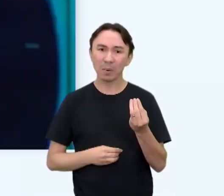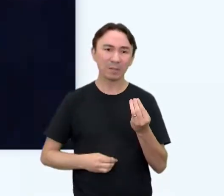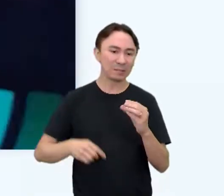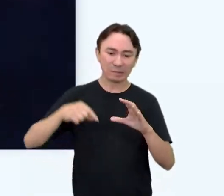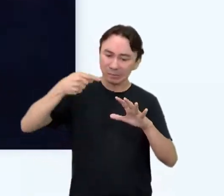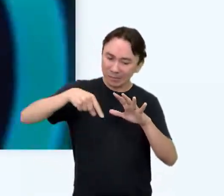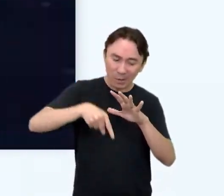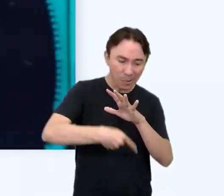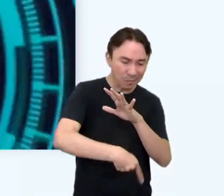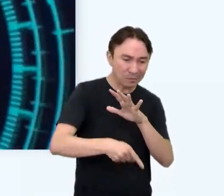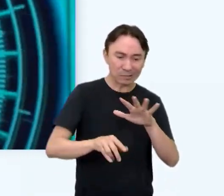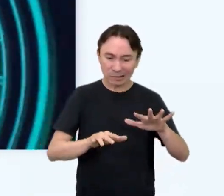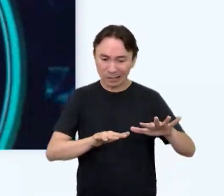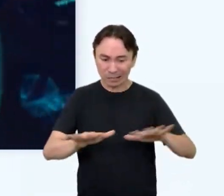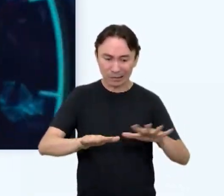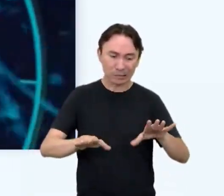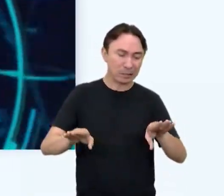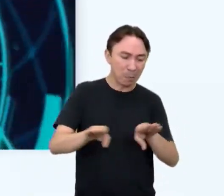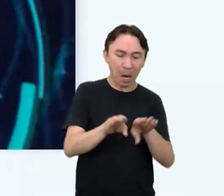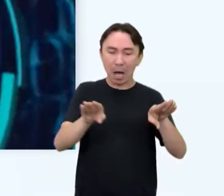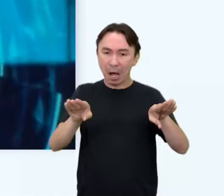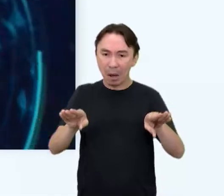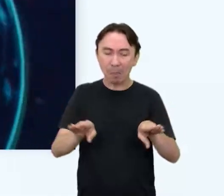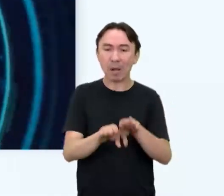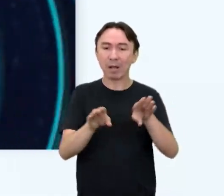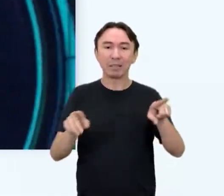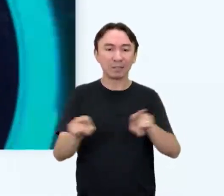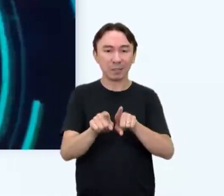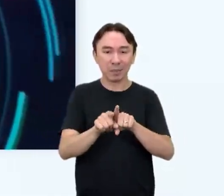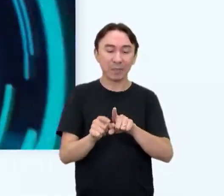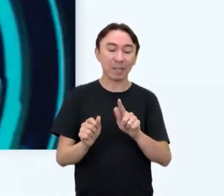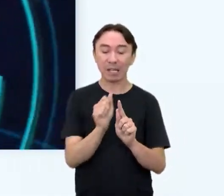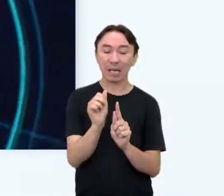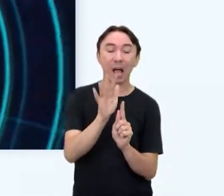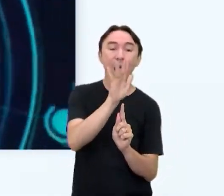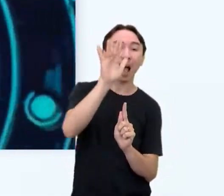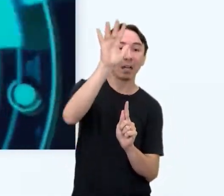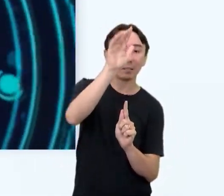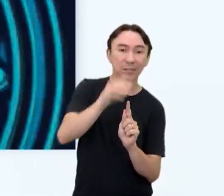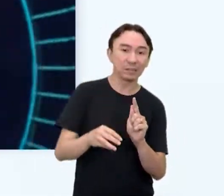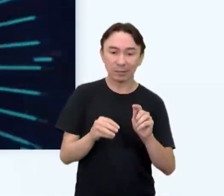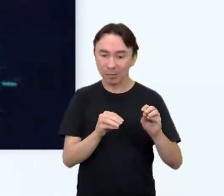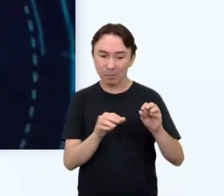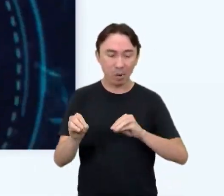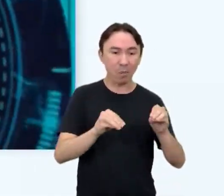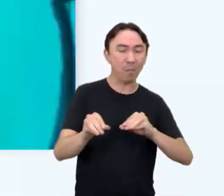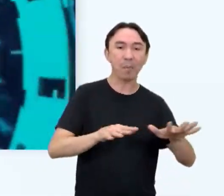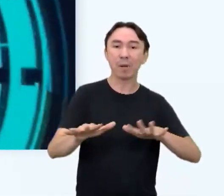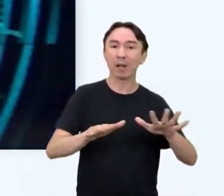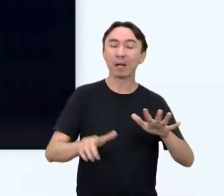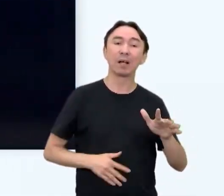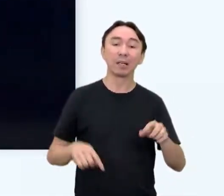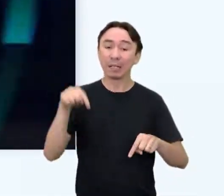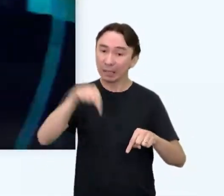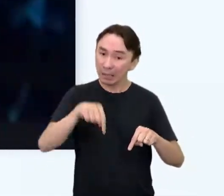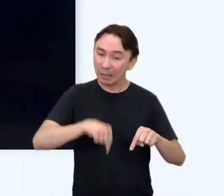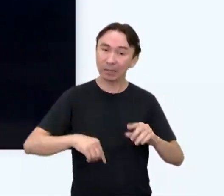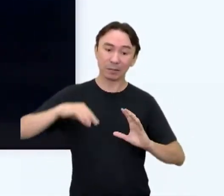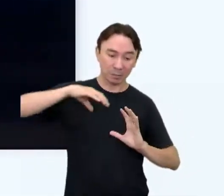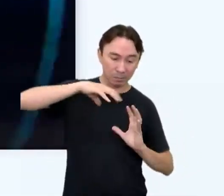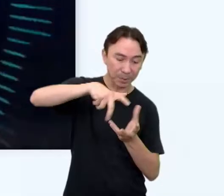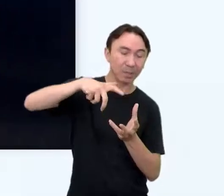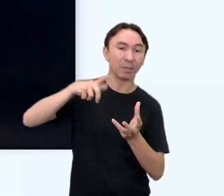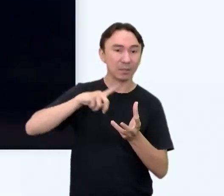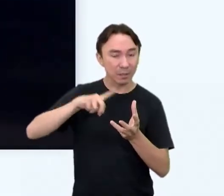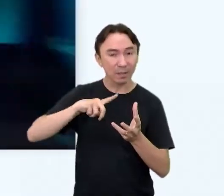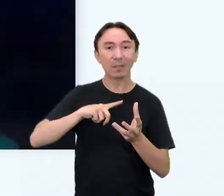placas tectônicas e também o deslocamento de gases no interior da Terra impactam a superfície do planeta. Isso porque a